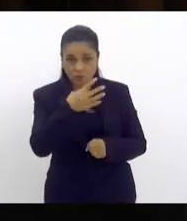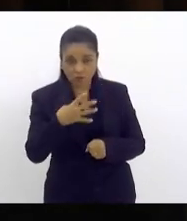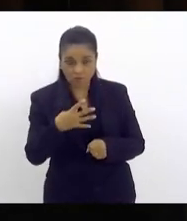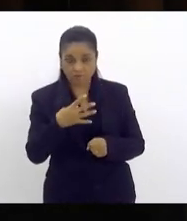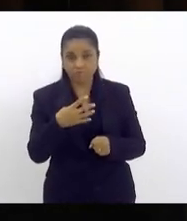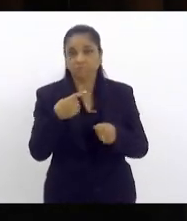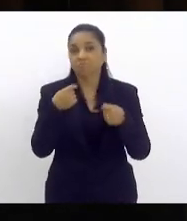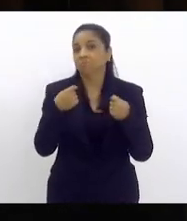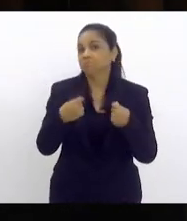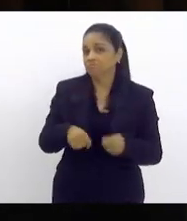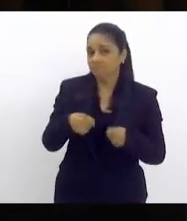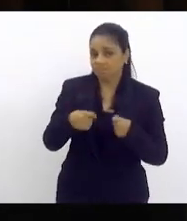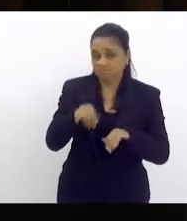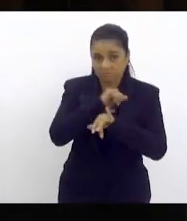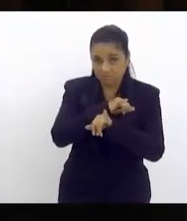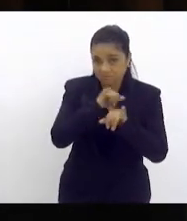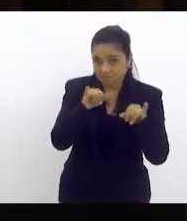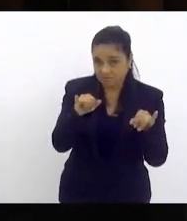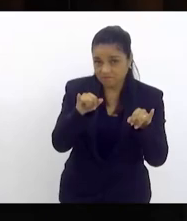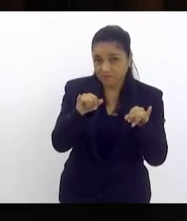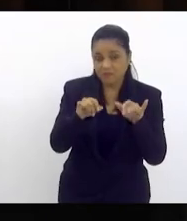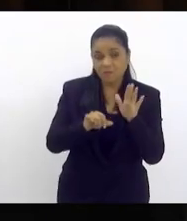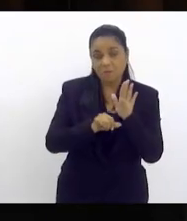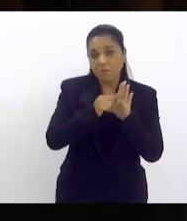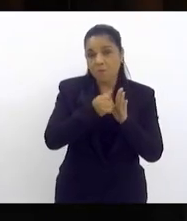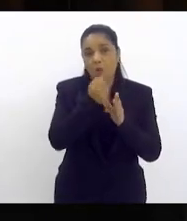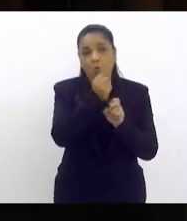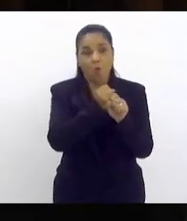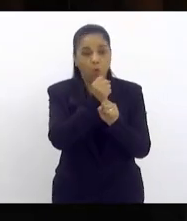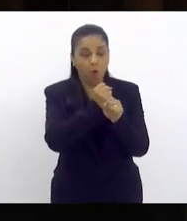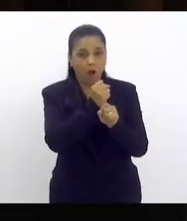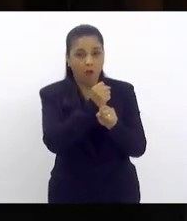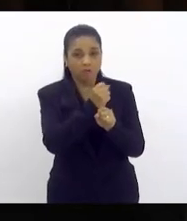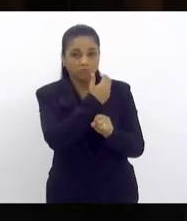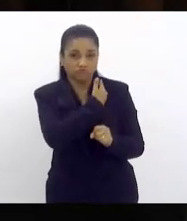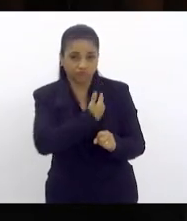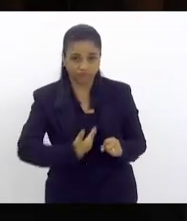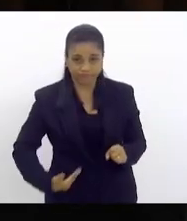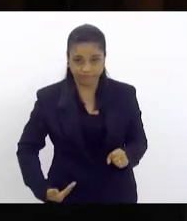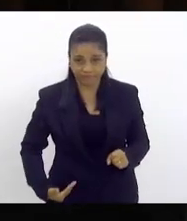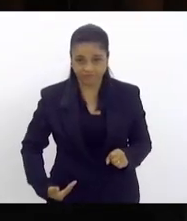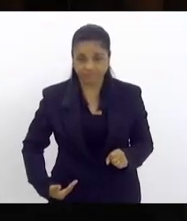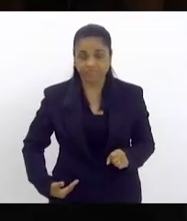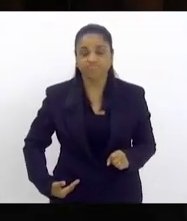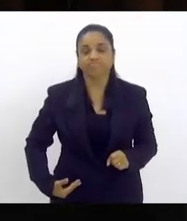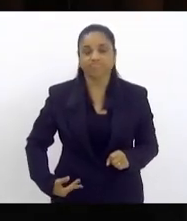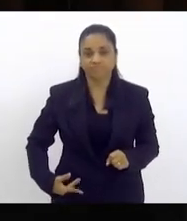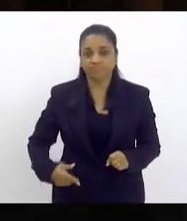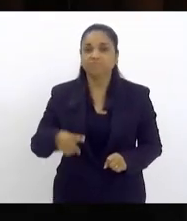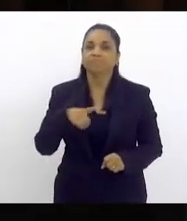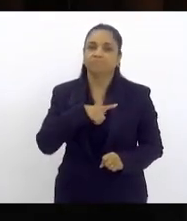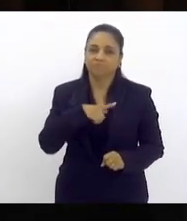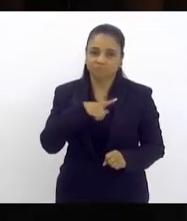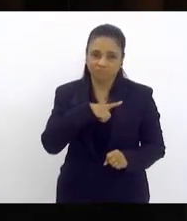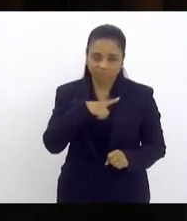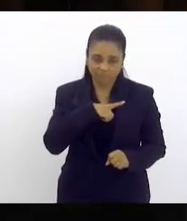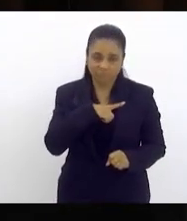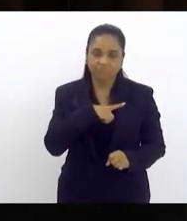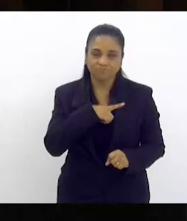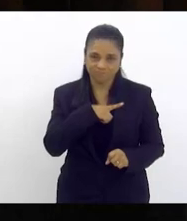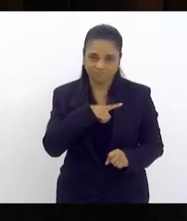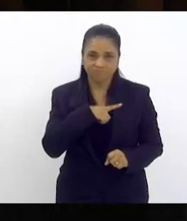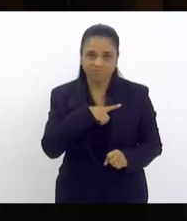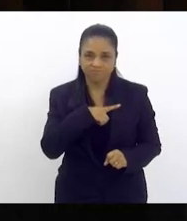Precisamos dizer que esse primeiro ano do governo existe, evidentemente, um descasamento